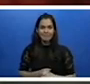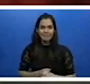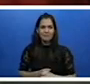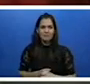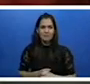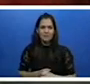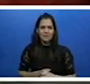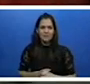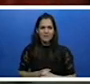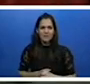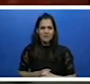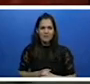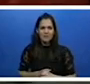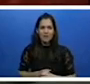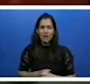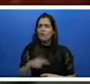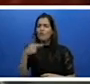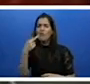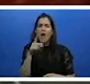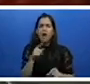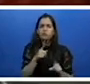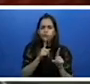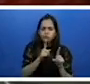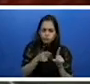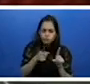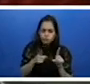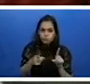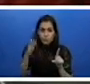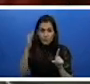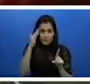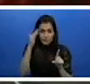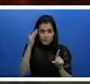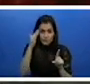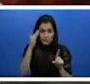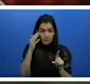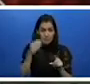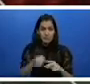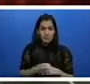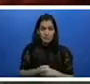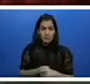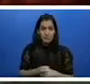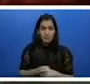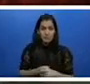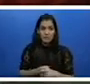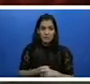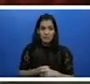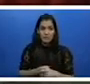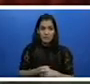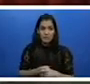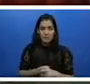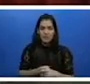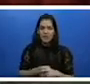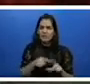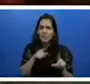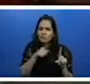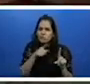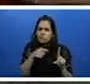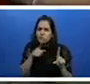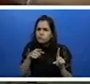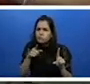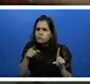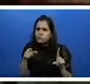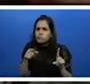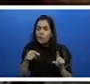medidas, eu vou falar risquinhos para vocês entenderem, tá? Não é o nome certo, mas para vocês entenderem. Esses risquinhos